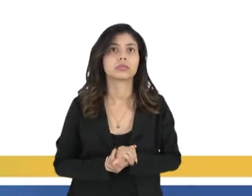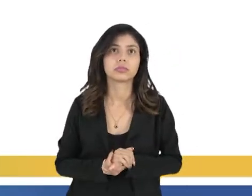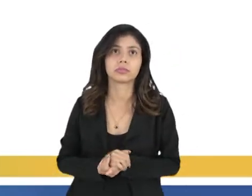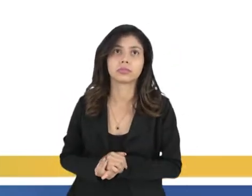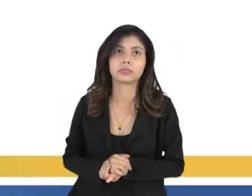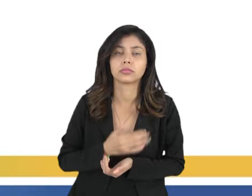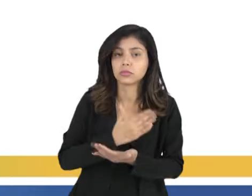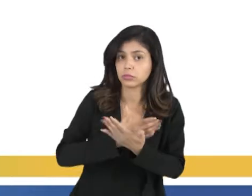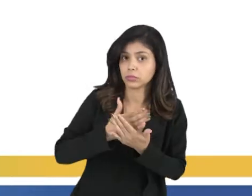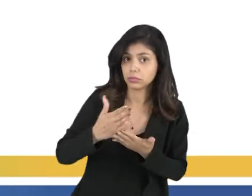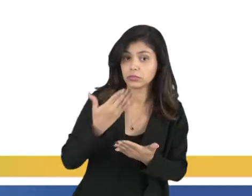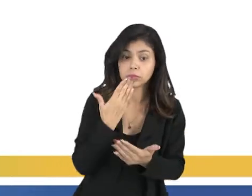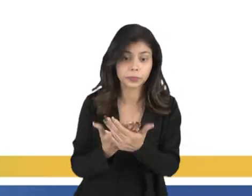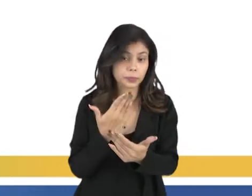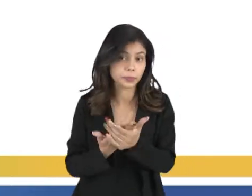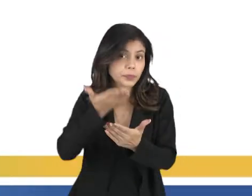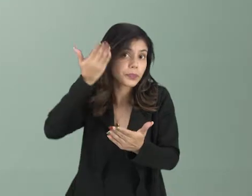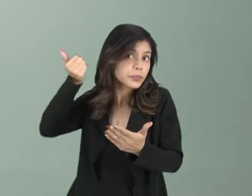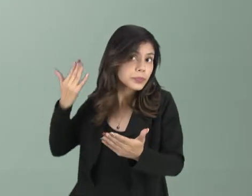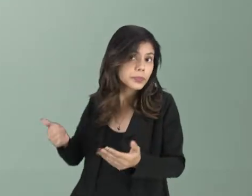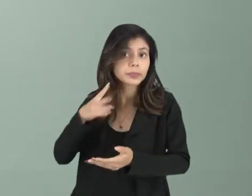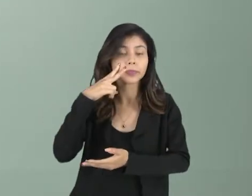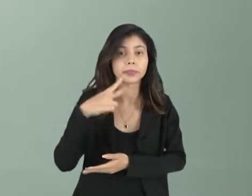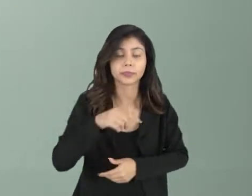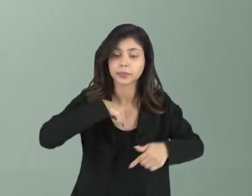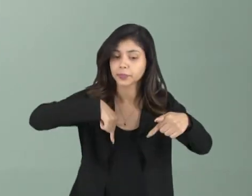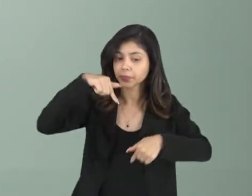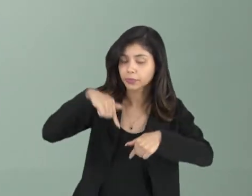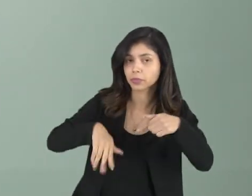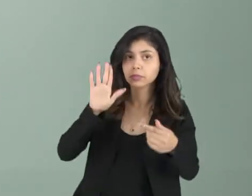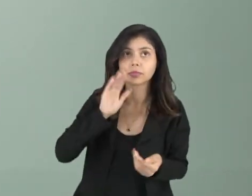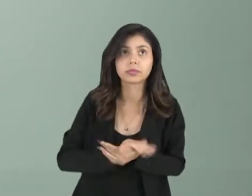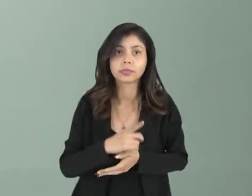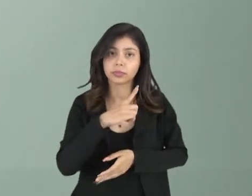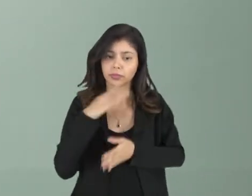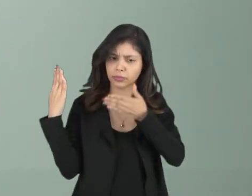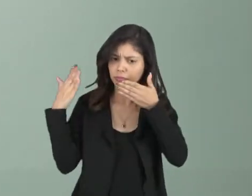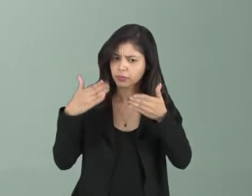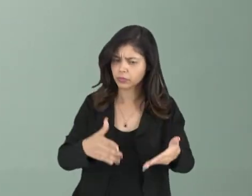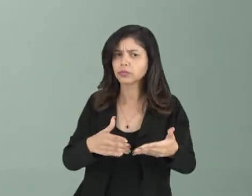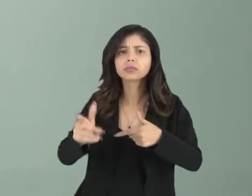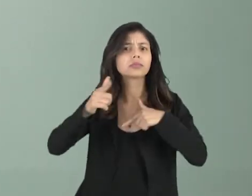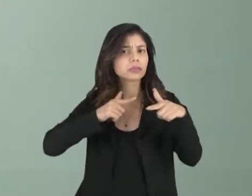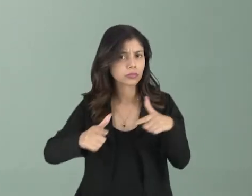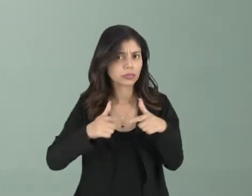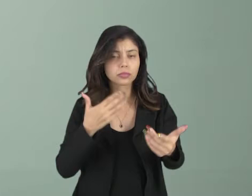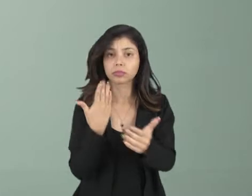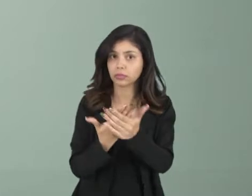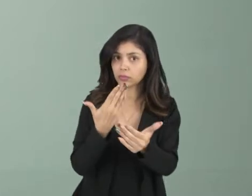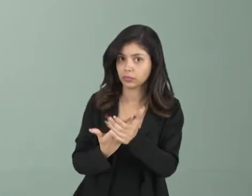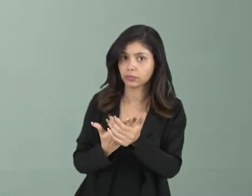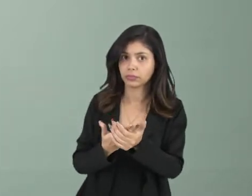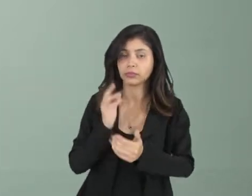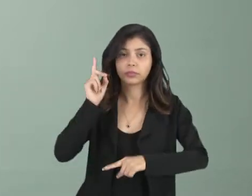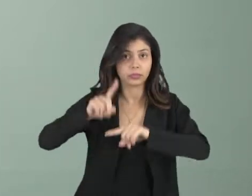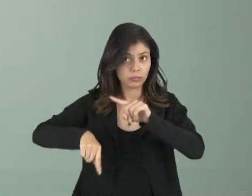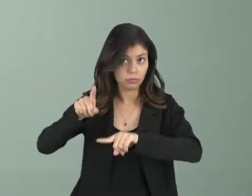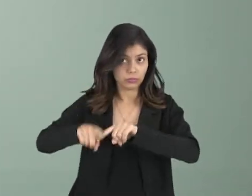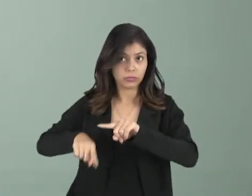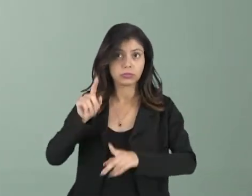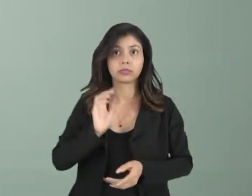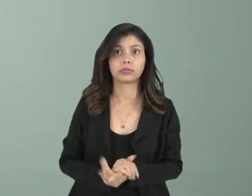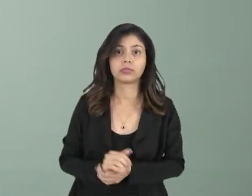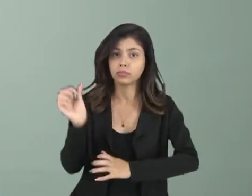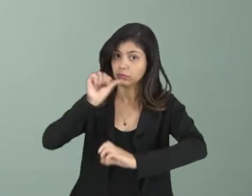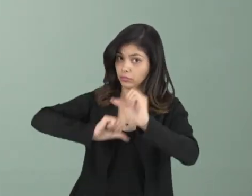Então, em aulas passadas, a gente viu que a química tem o foco de trabalhar e estudar a matéria,